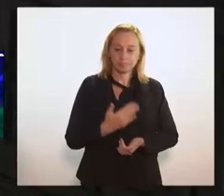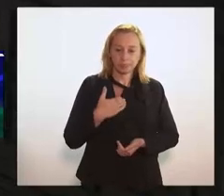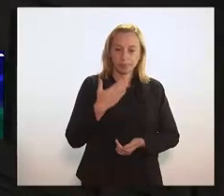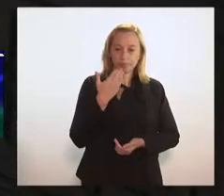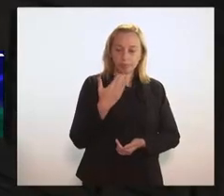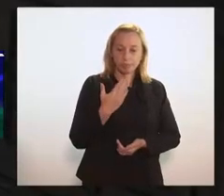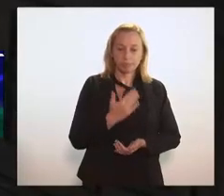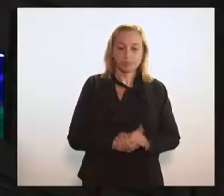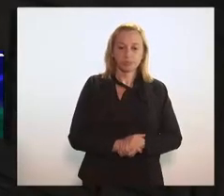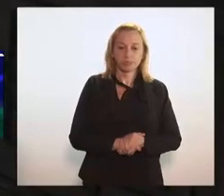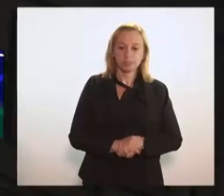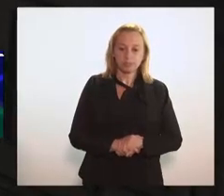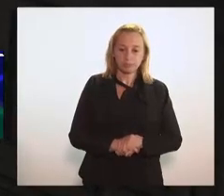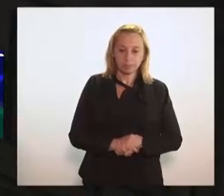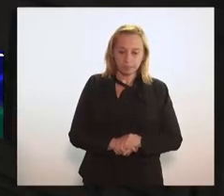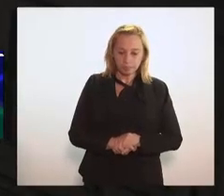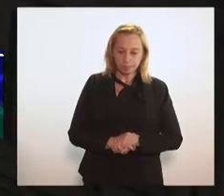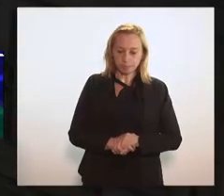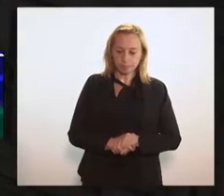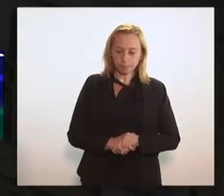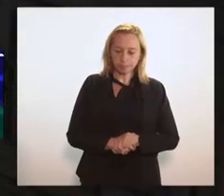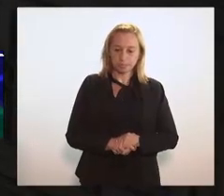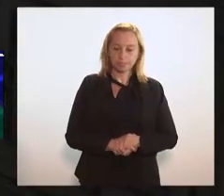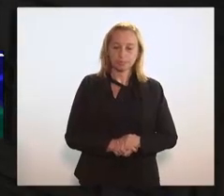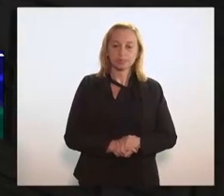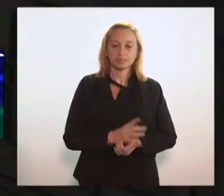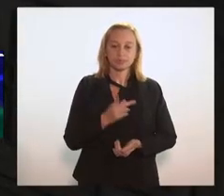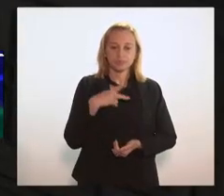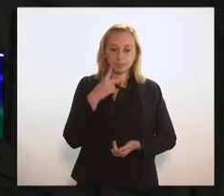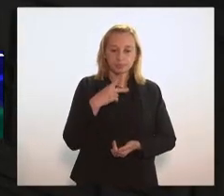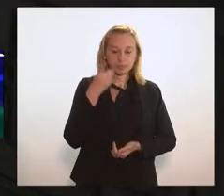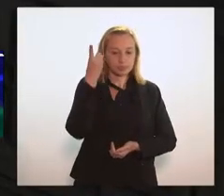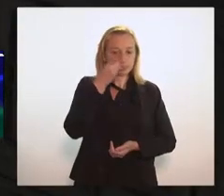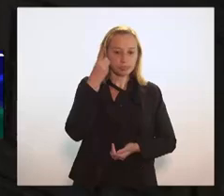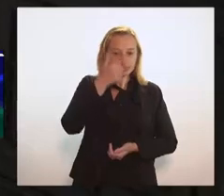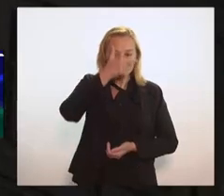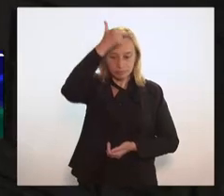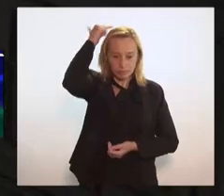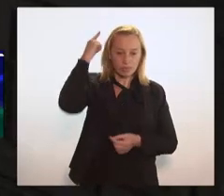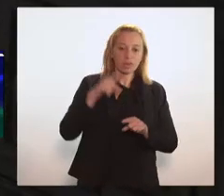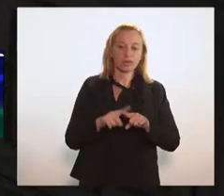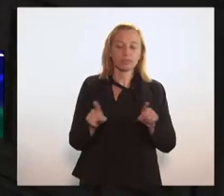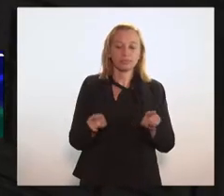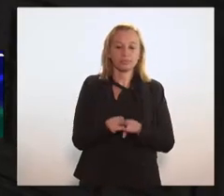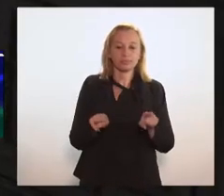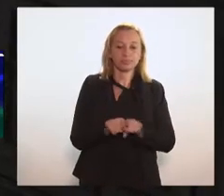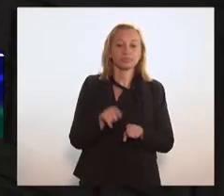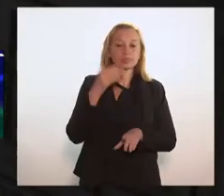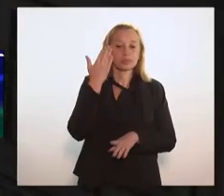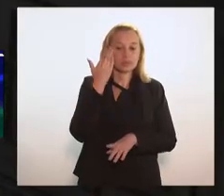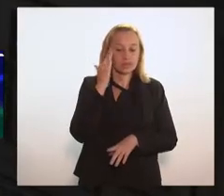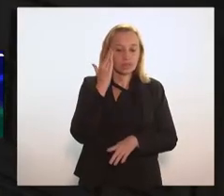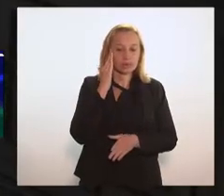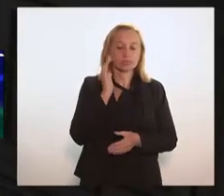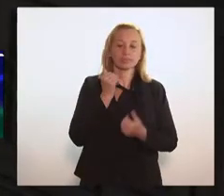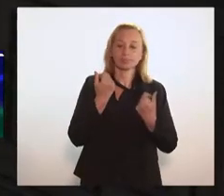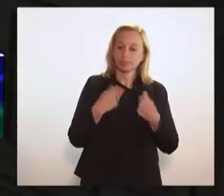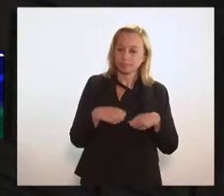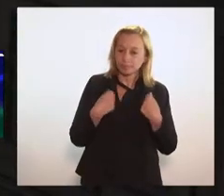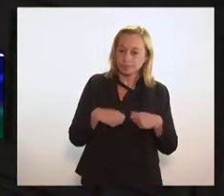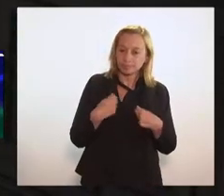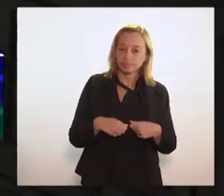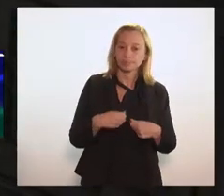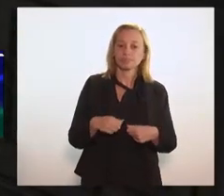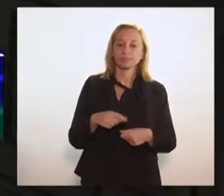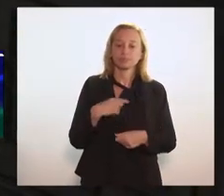no sentido não só da que colocou aqui o deputado Luiz Paulo, mas também do entendimento necessário que esse